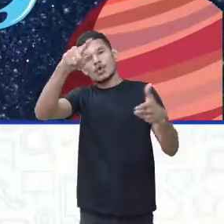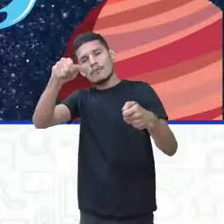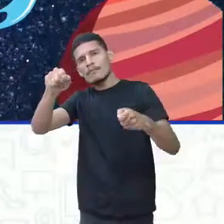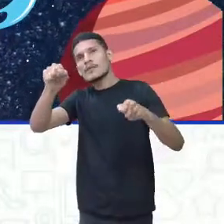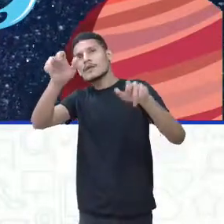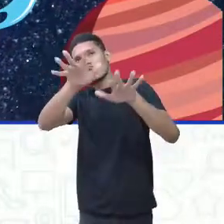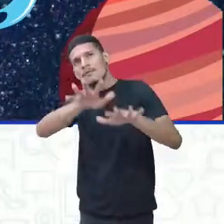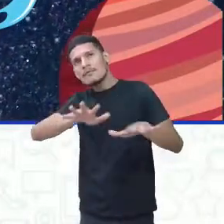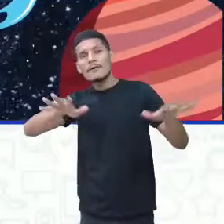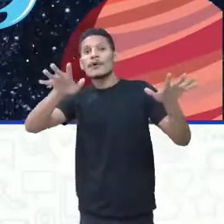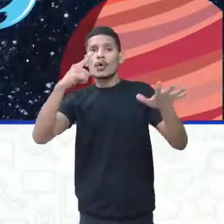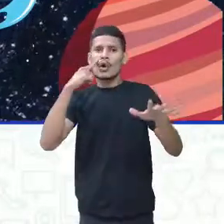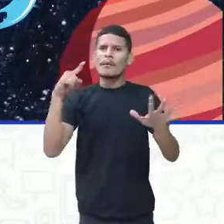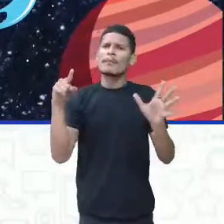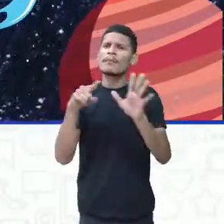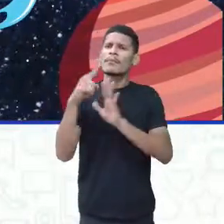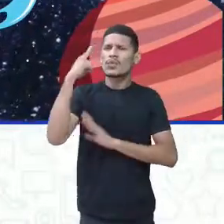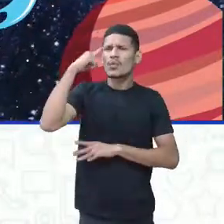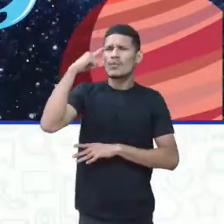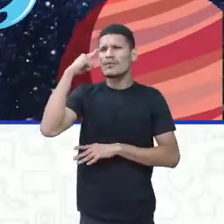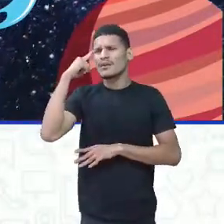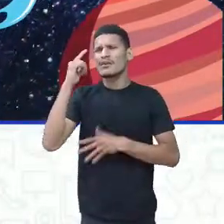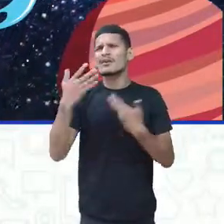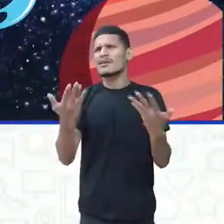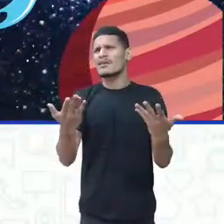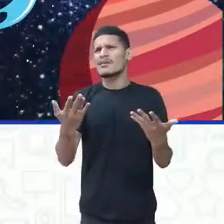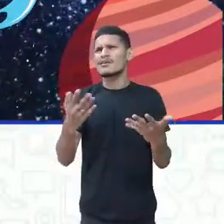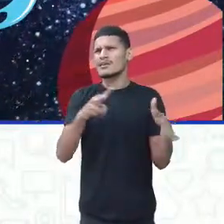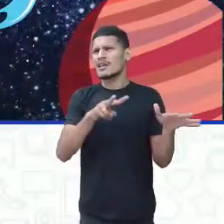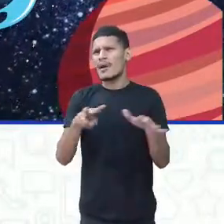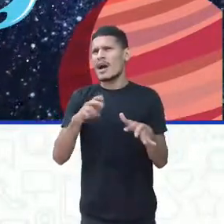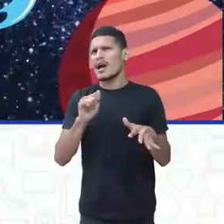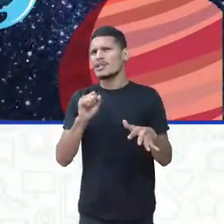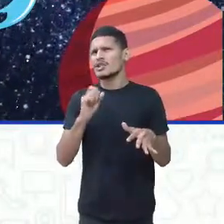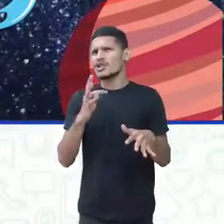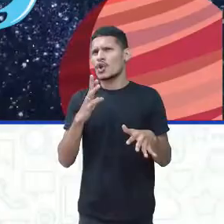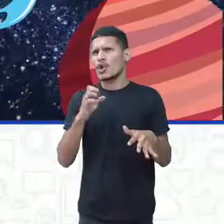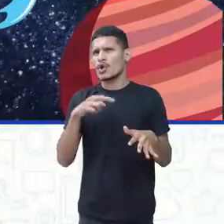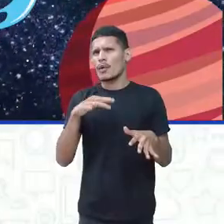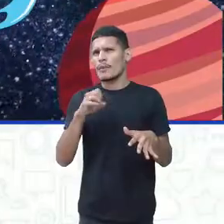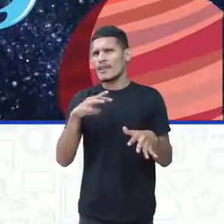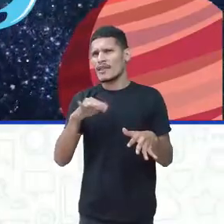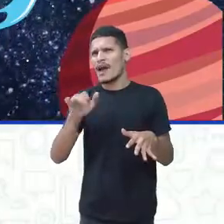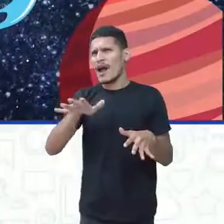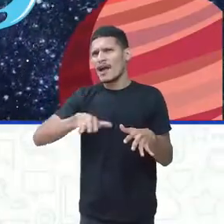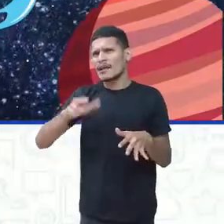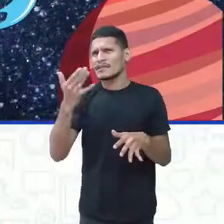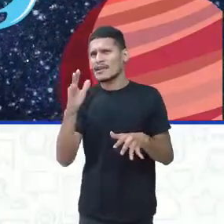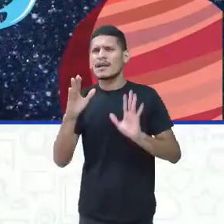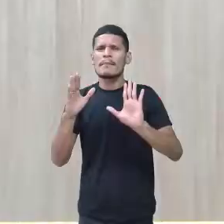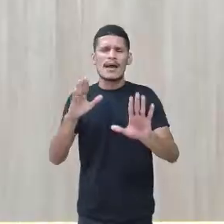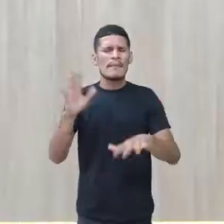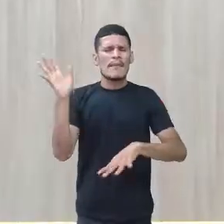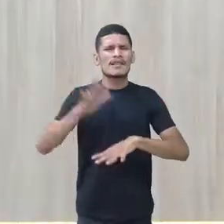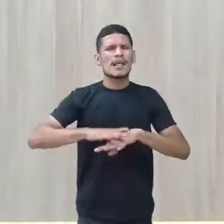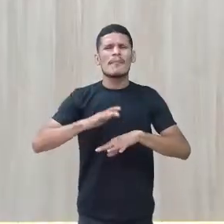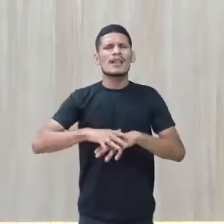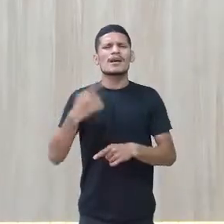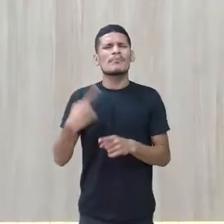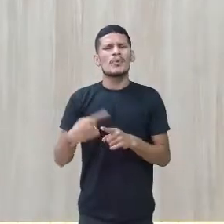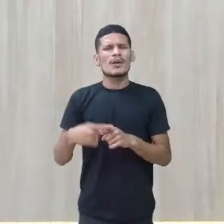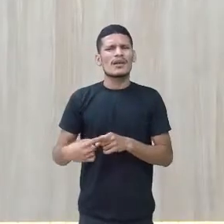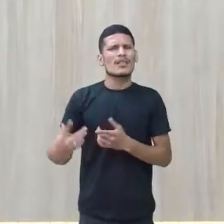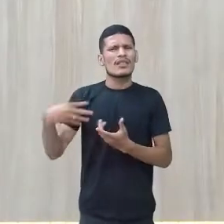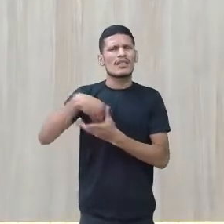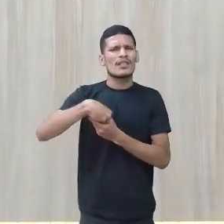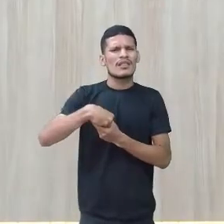pode se perguntar, né? Tá, a Semana da Astronomia, isso tem a ver com ciência, isso tem... E o que matemática tem a ver com isso,